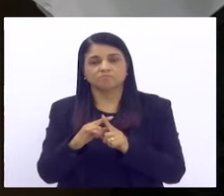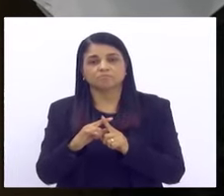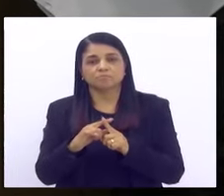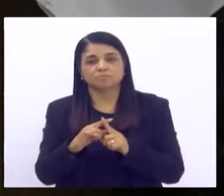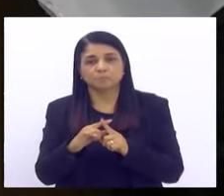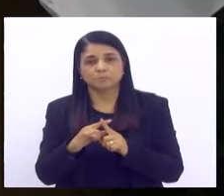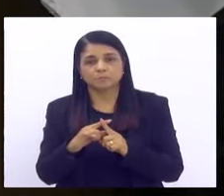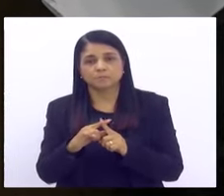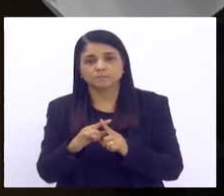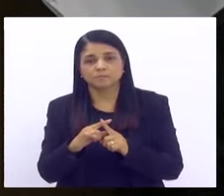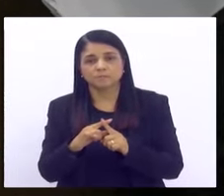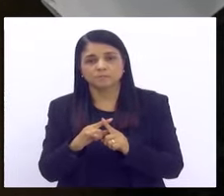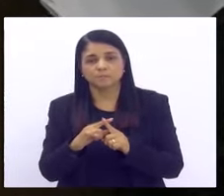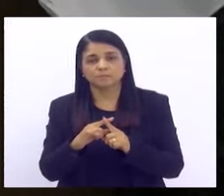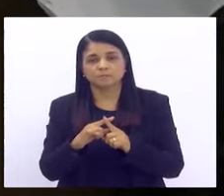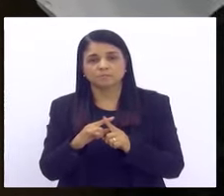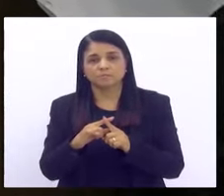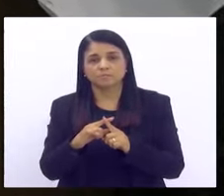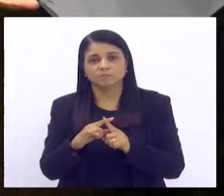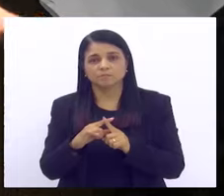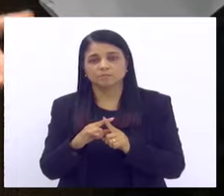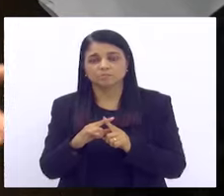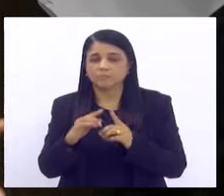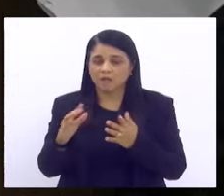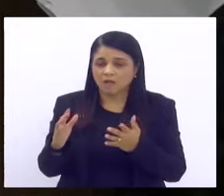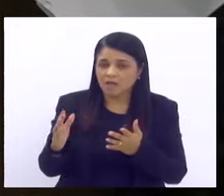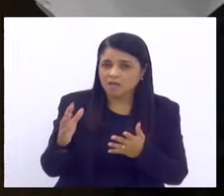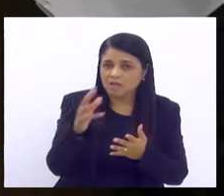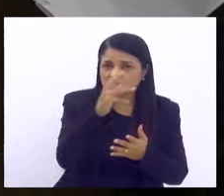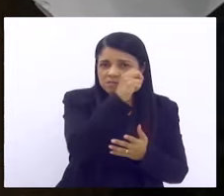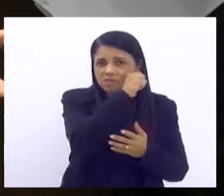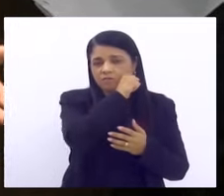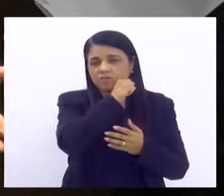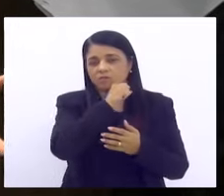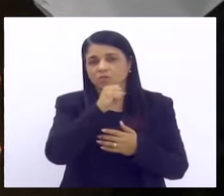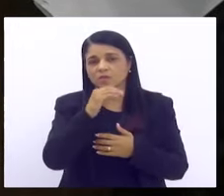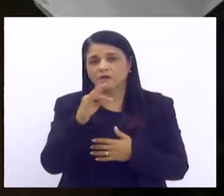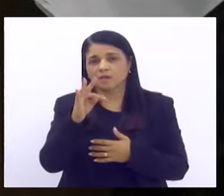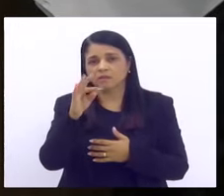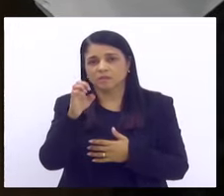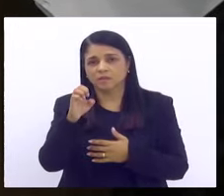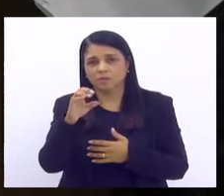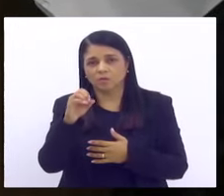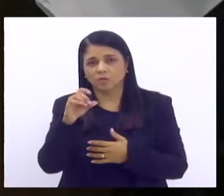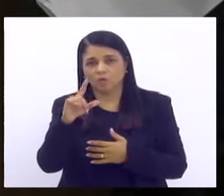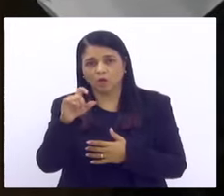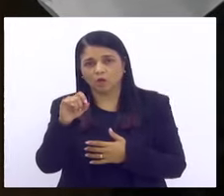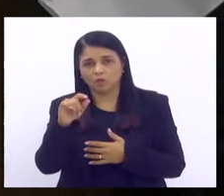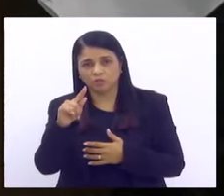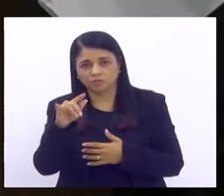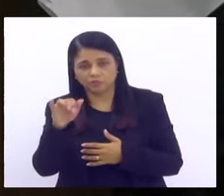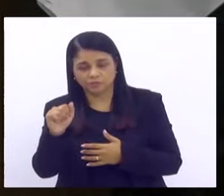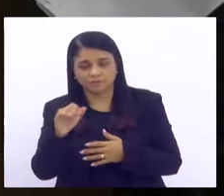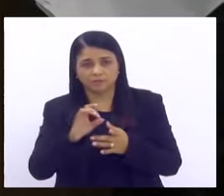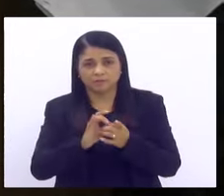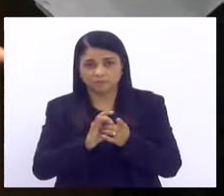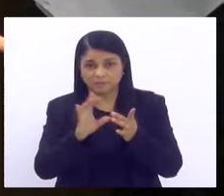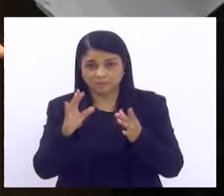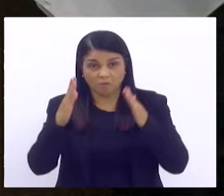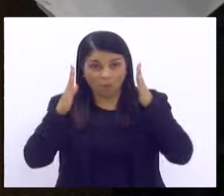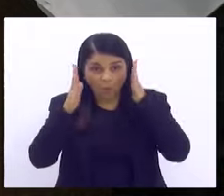Romana, resgatou a teologia da libertação. Foi o Papa.